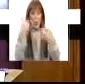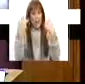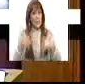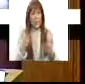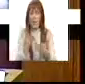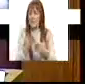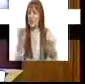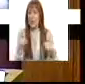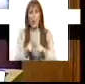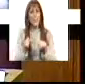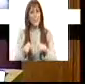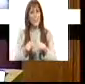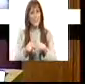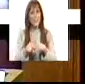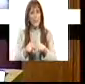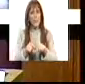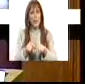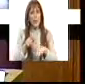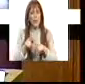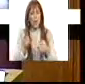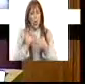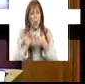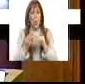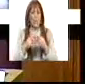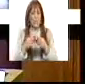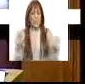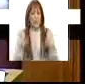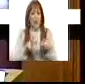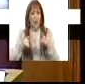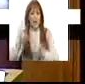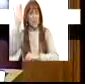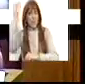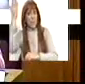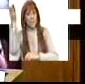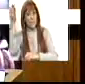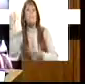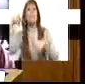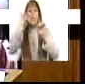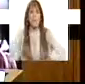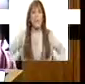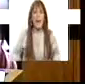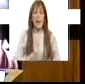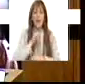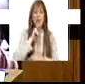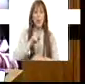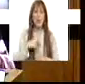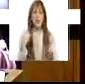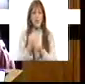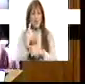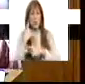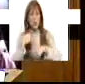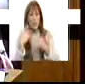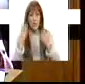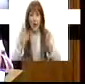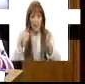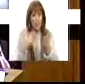tem, não apenas para o fator mitigação das alterações climáticas, mas também para a resposta e o serviço público